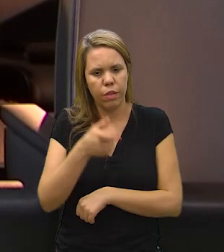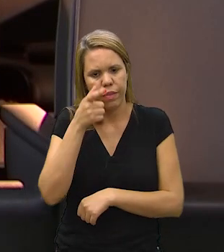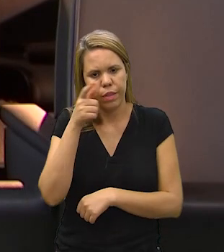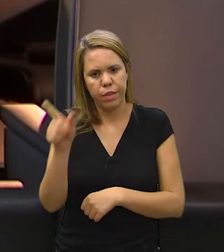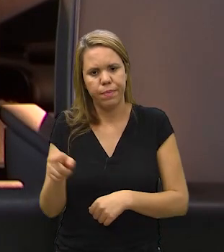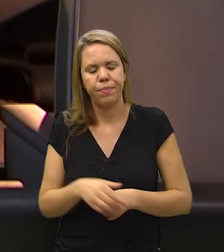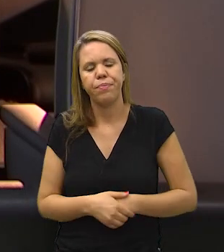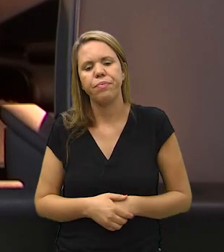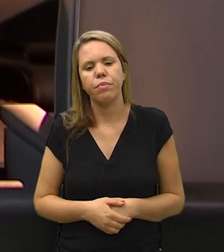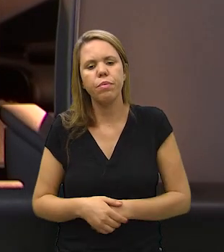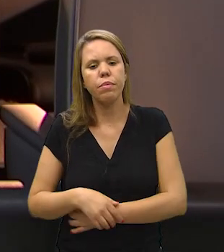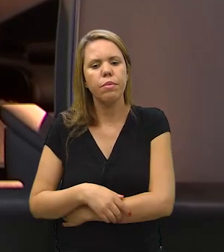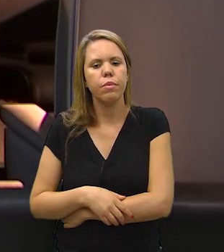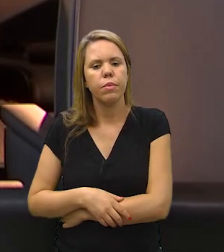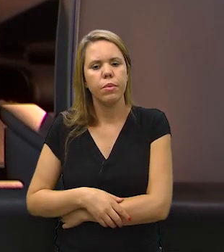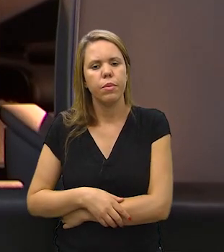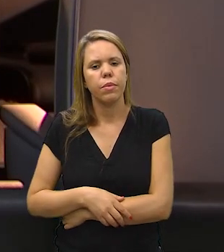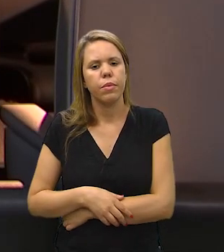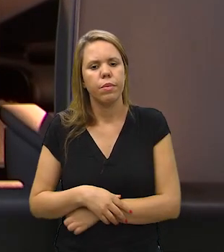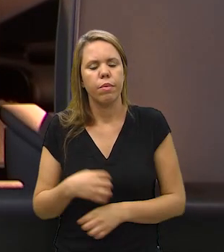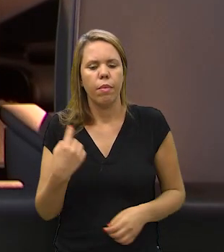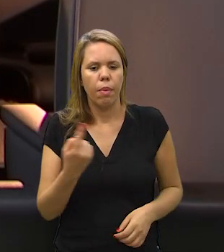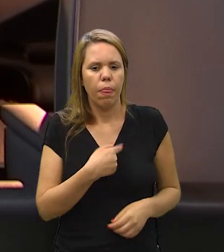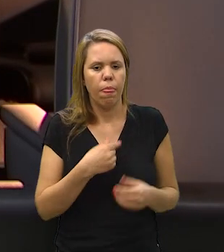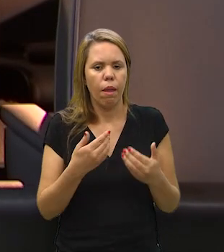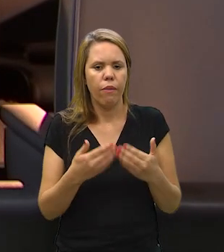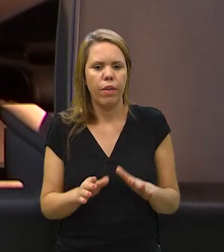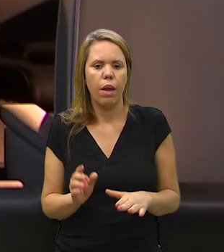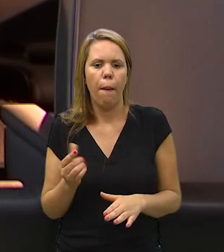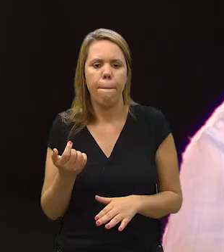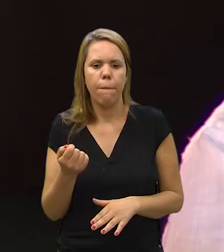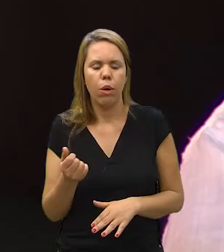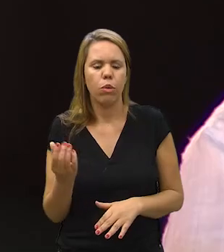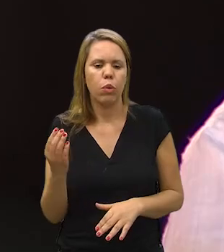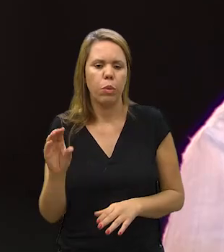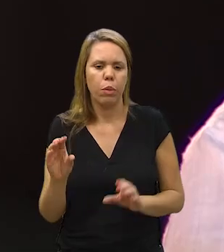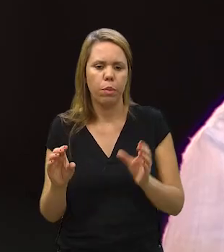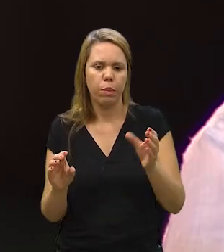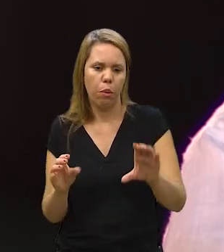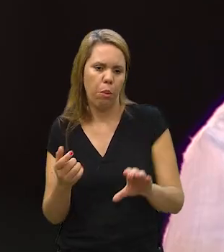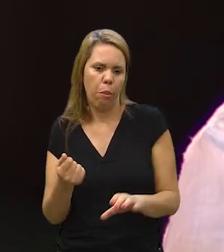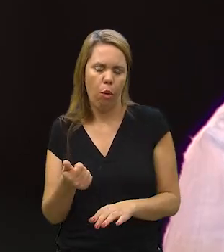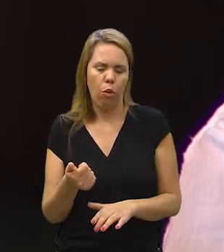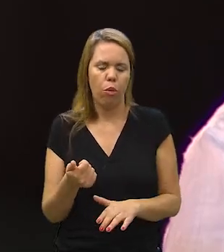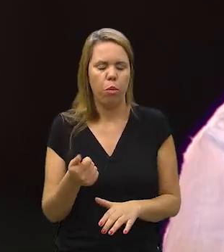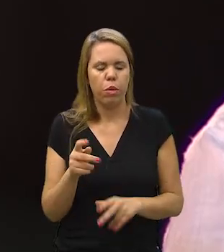lá. E a gente vai soltar um promo também